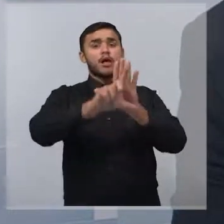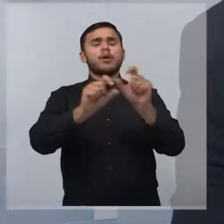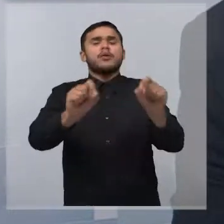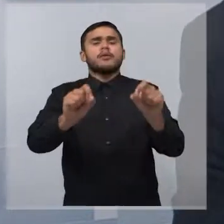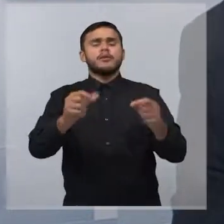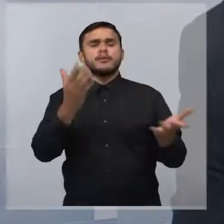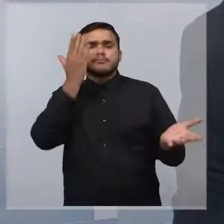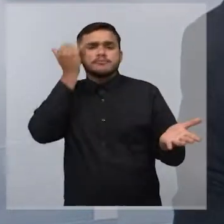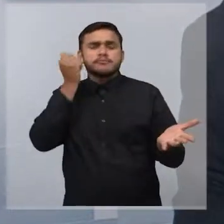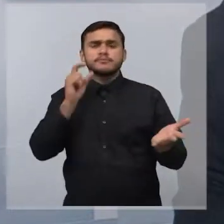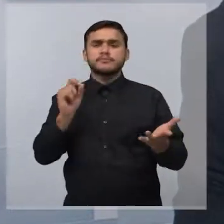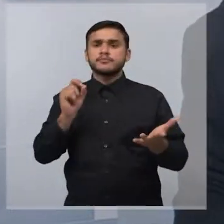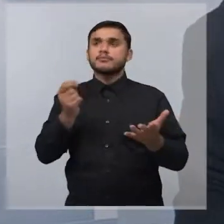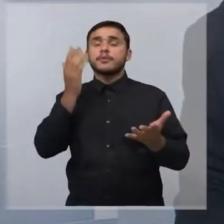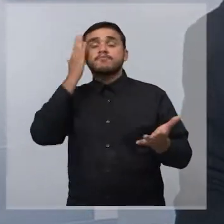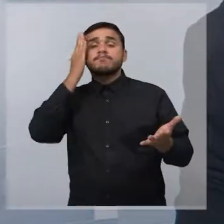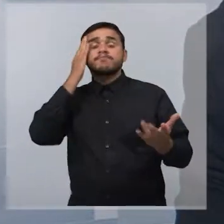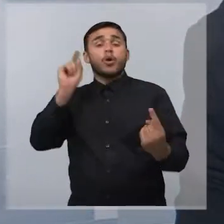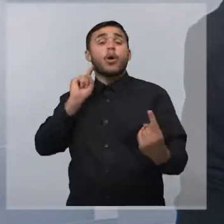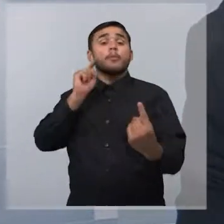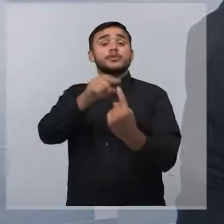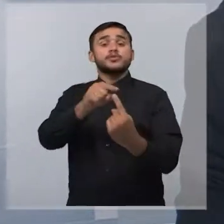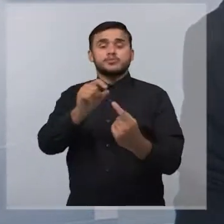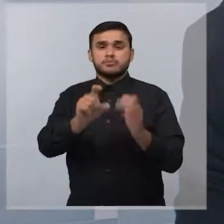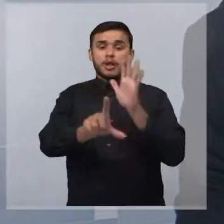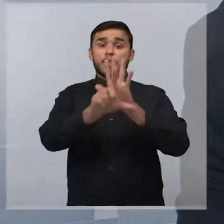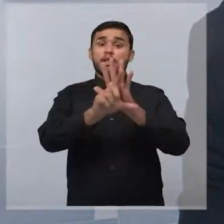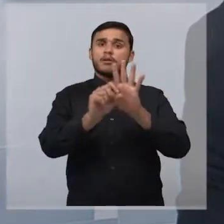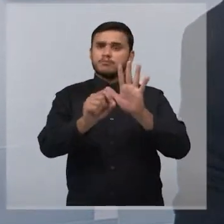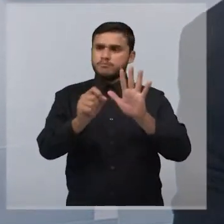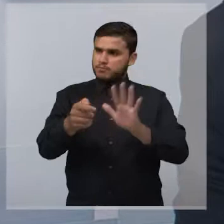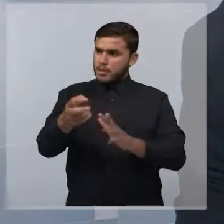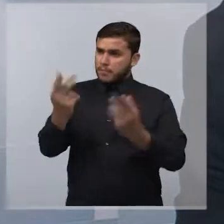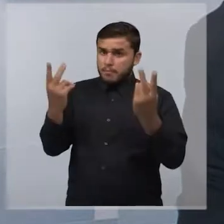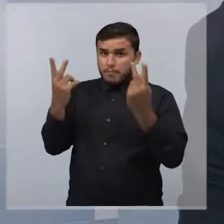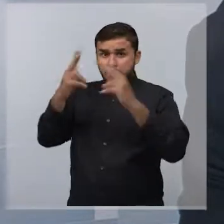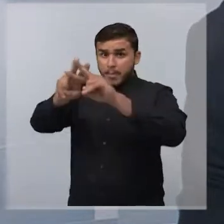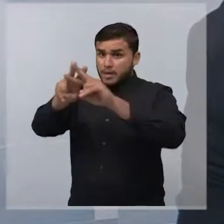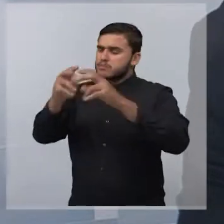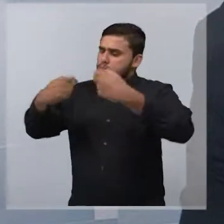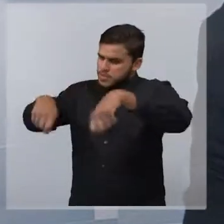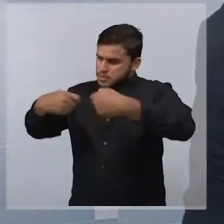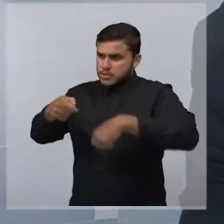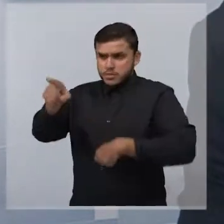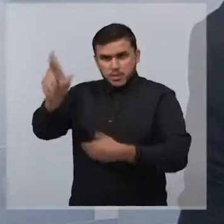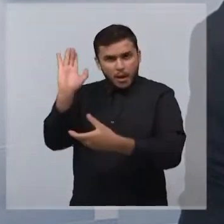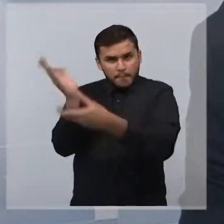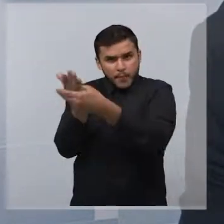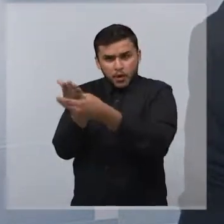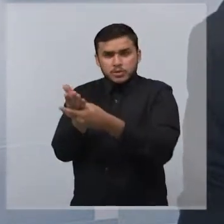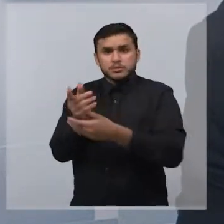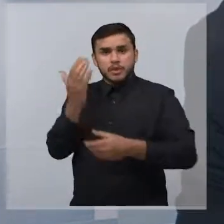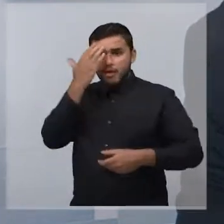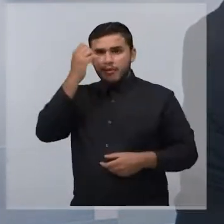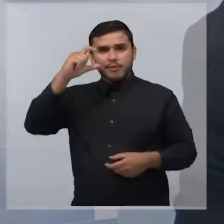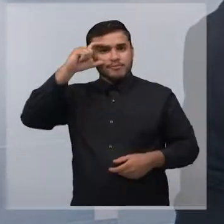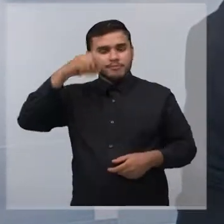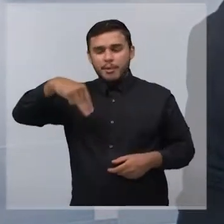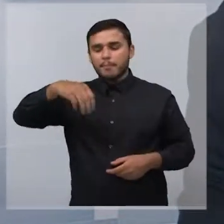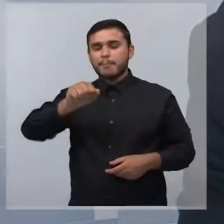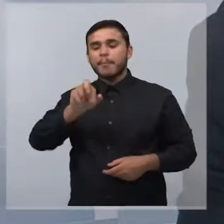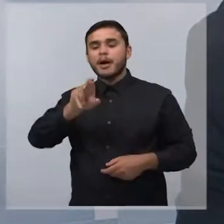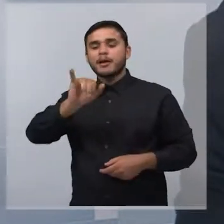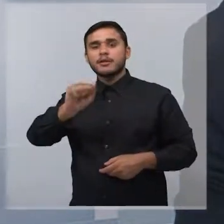lei que vem no sentido, primeiro, correto de punir esse tipo de violência. A